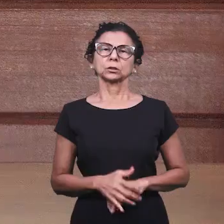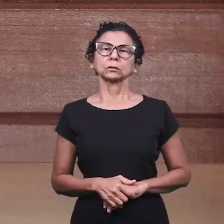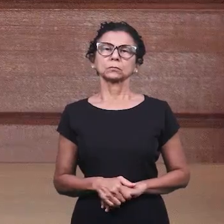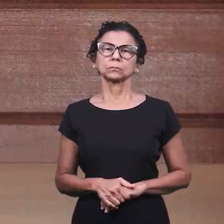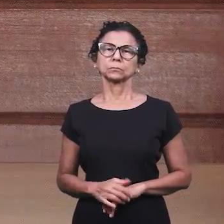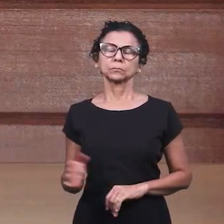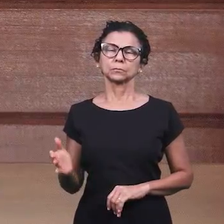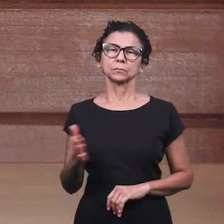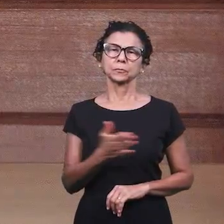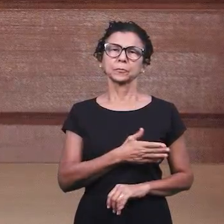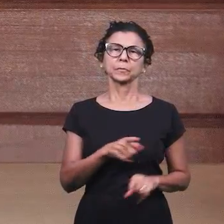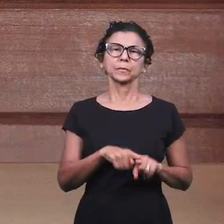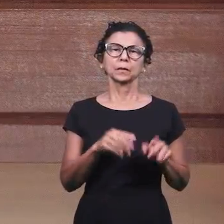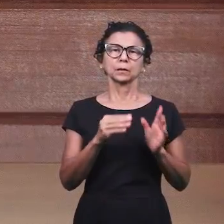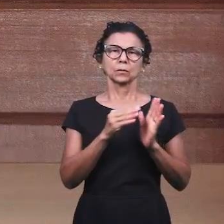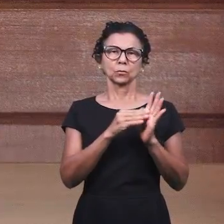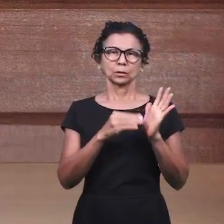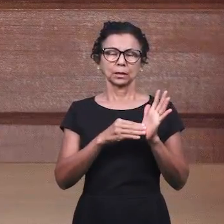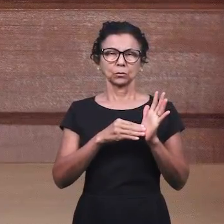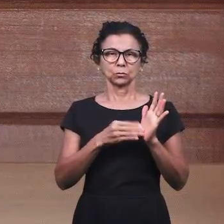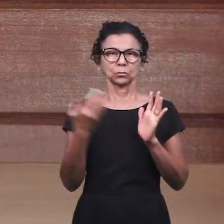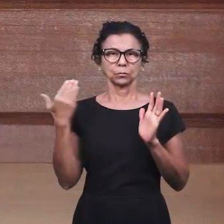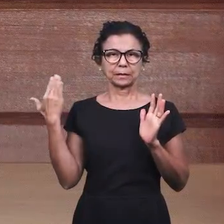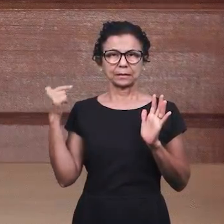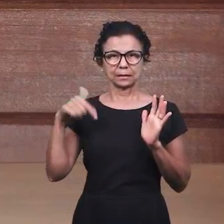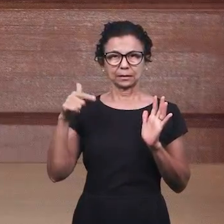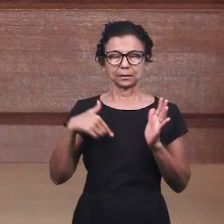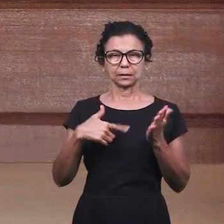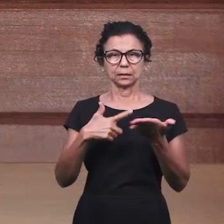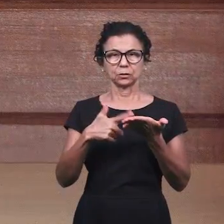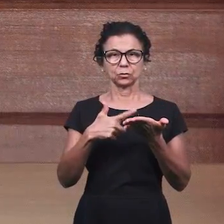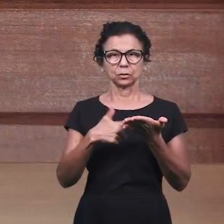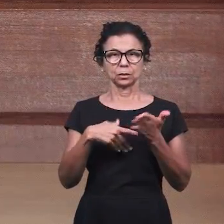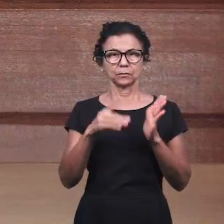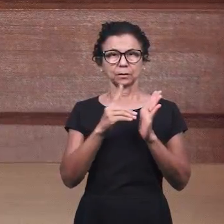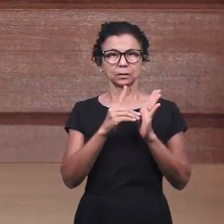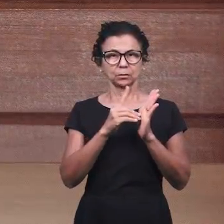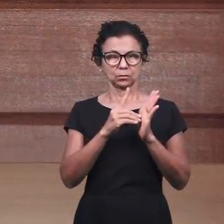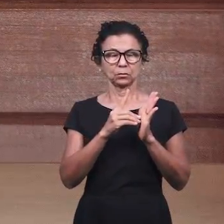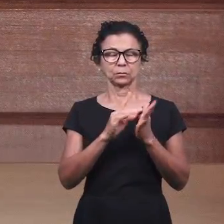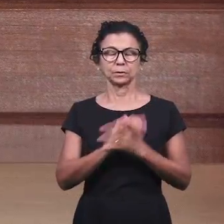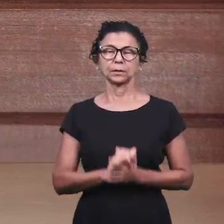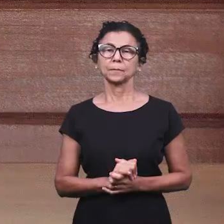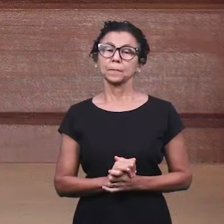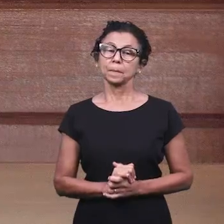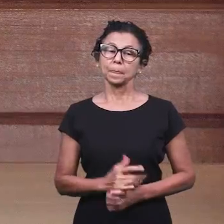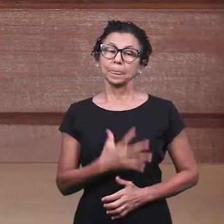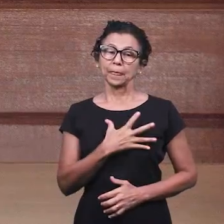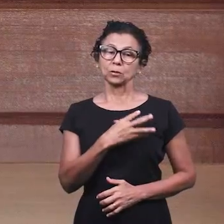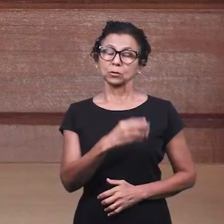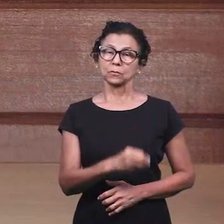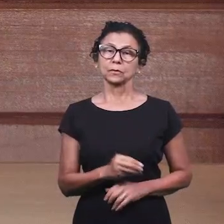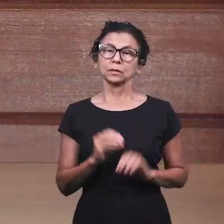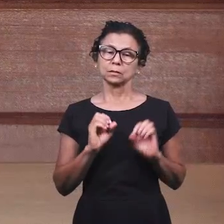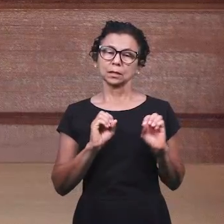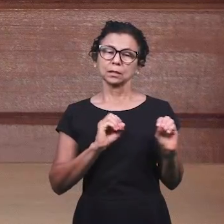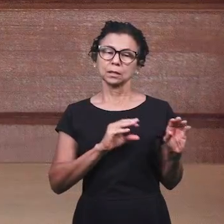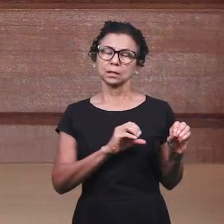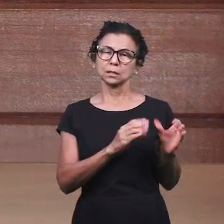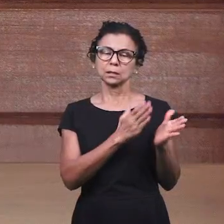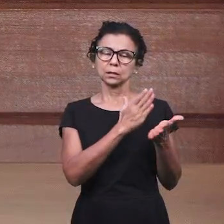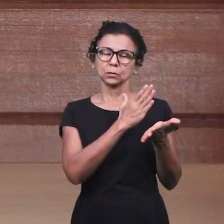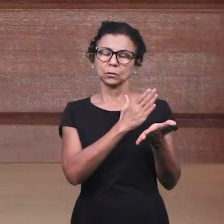às igrejas. Ou seja, é preciso ouvir aquilo que o Espírito Santo está dizendo e aplicar, porque é a palavra que vai sustentar. Não existe